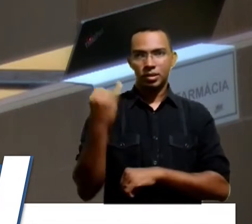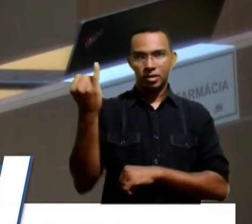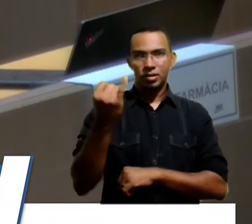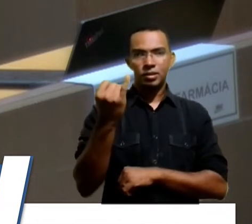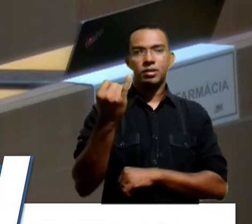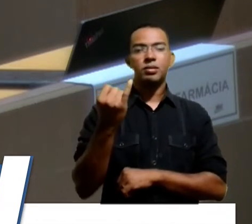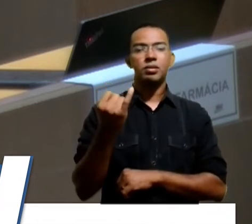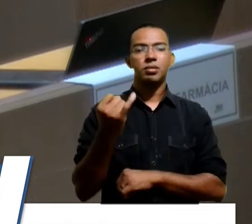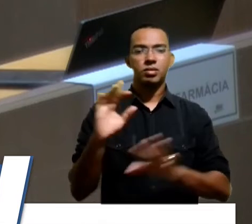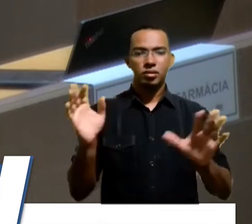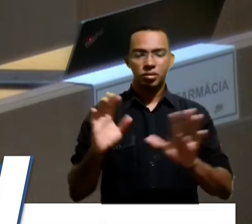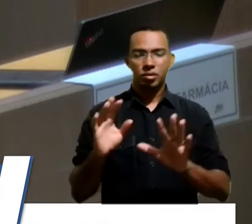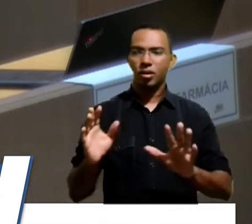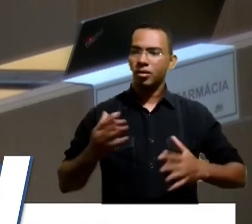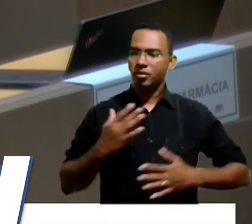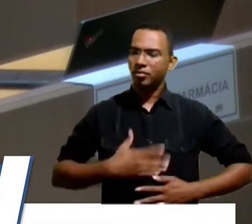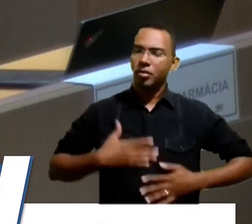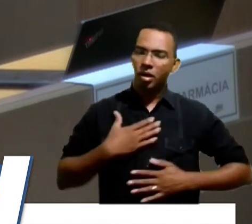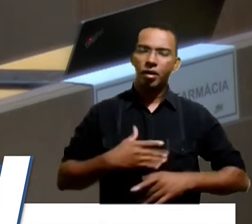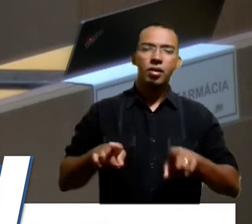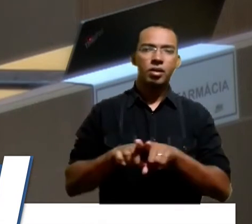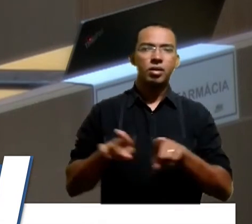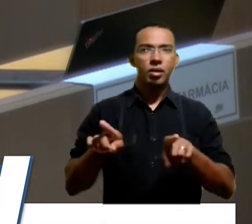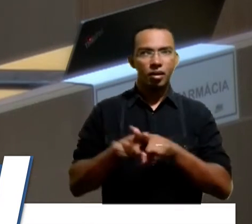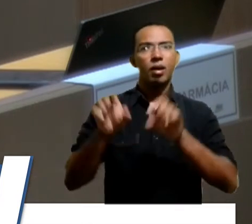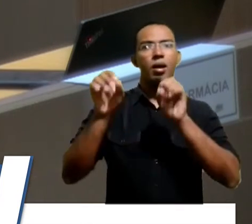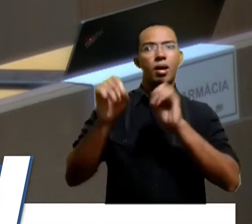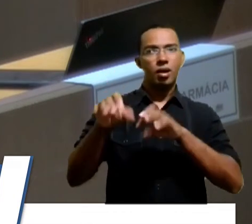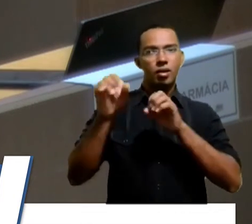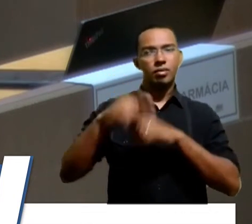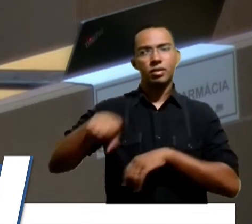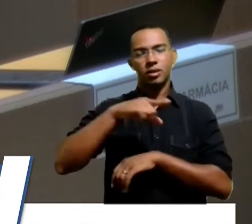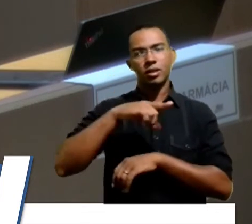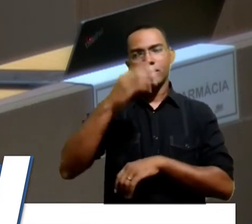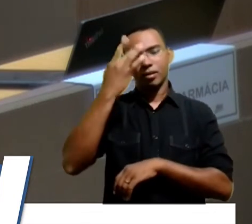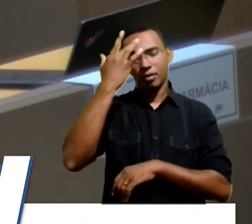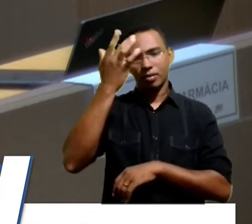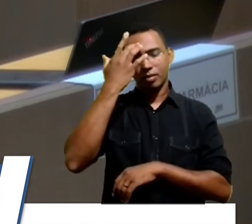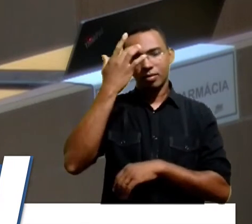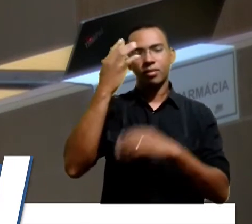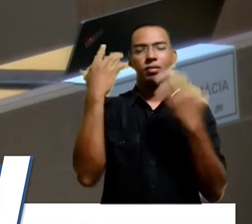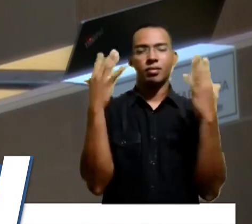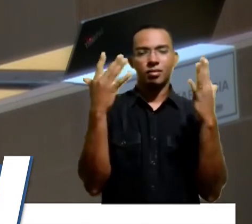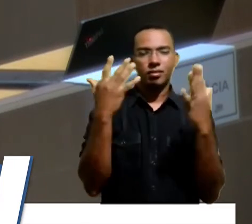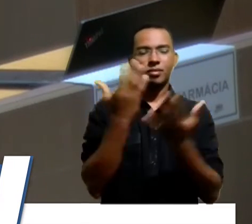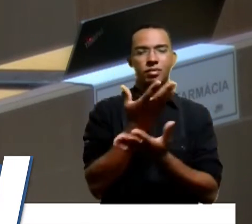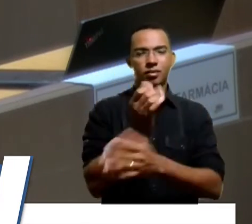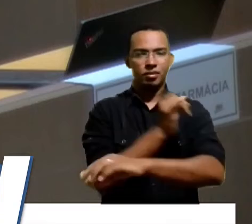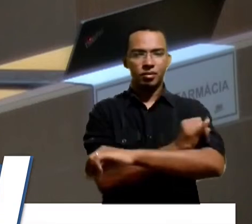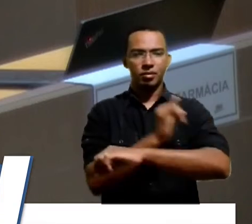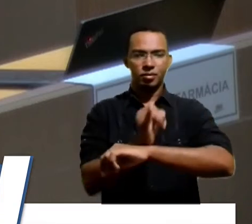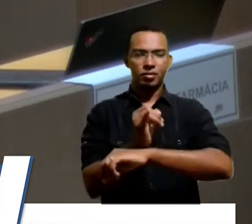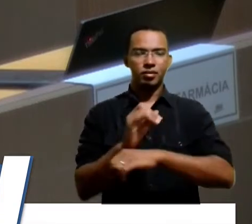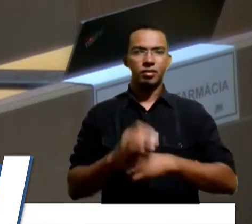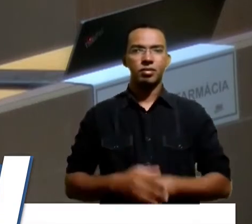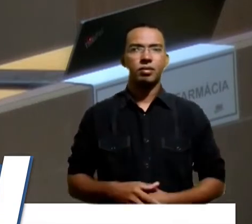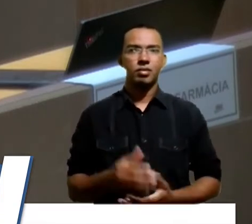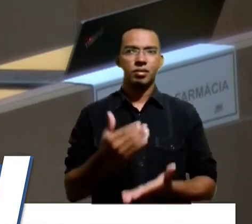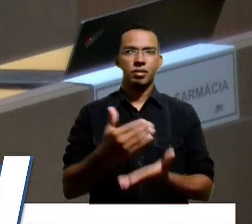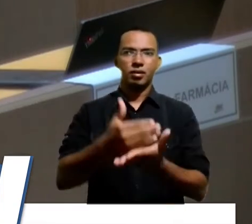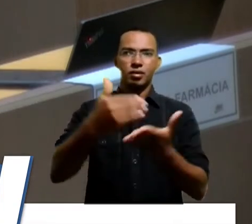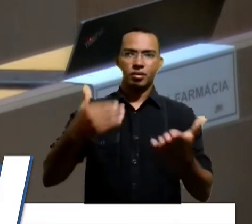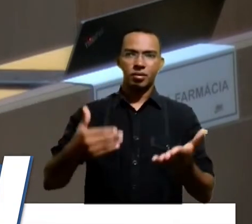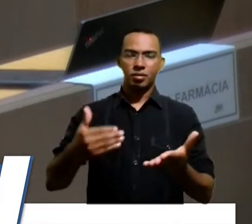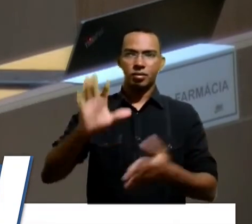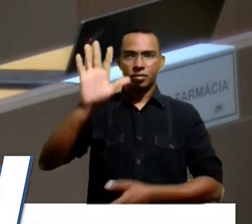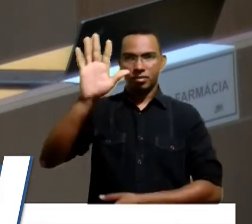não só a diversão, mas também a educação, que você leva essa informação também. Então, parabéns, Hilton. Com a parte. Fala,